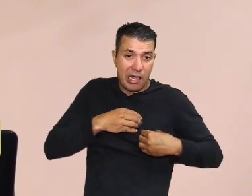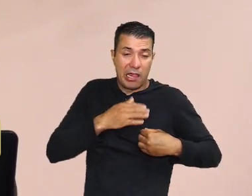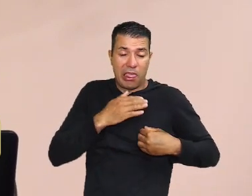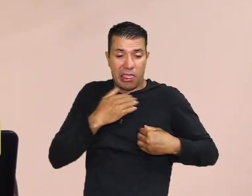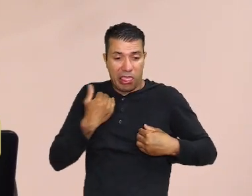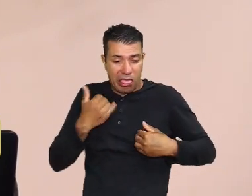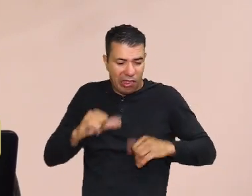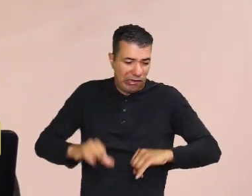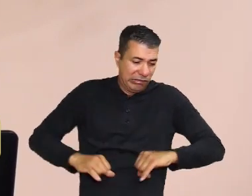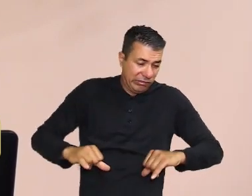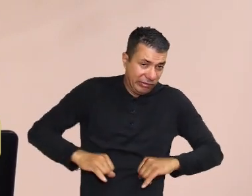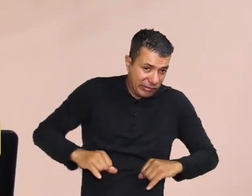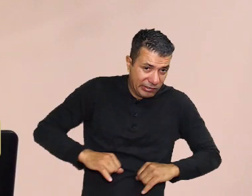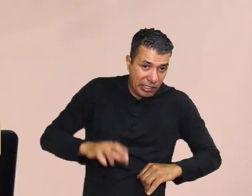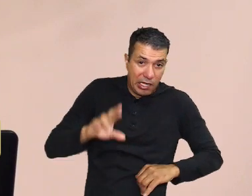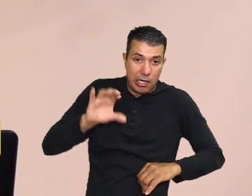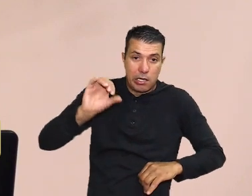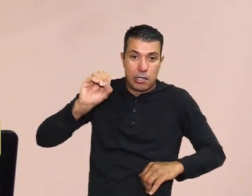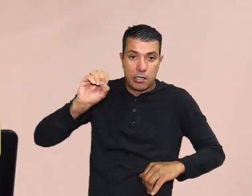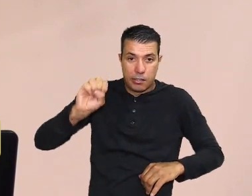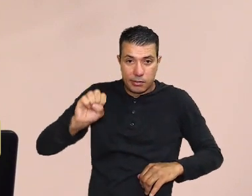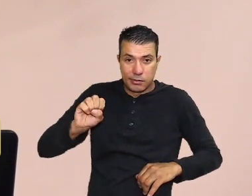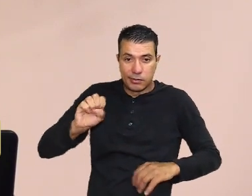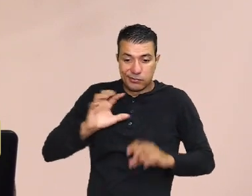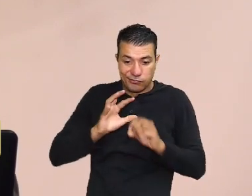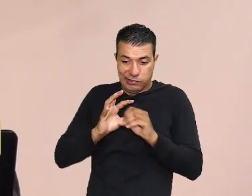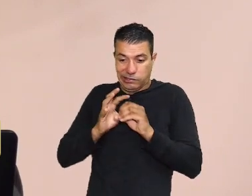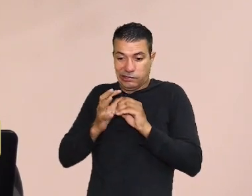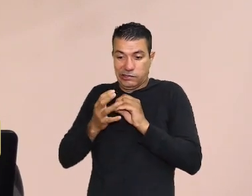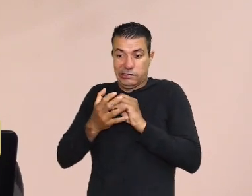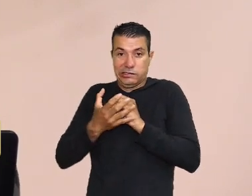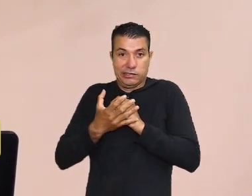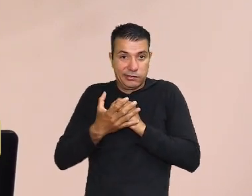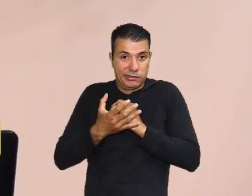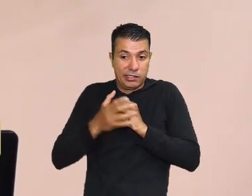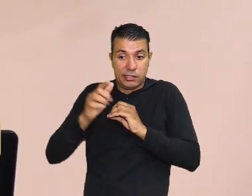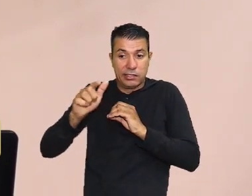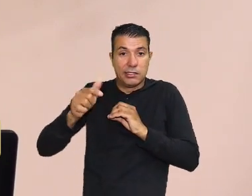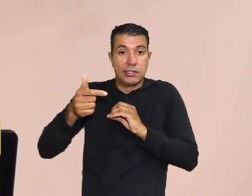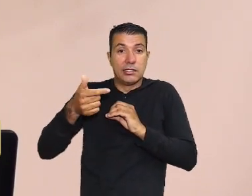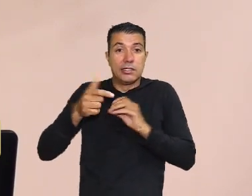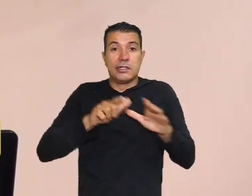as consequências. E a Rose, ela contraiu o coronavírus. E na semana